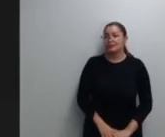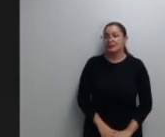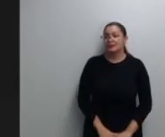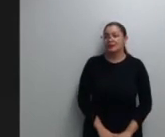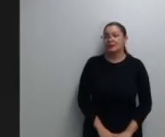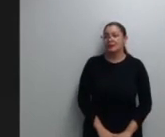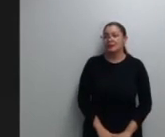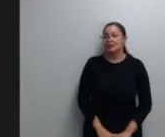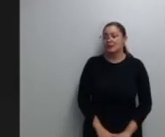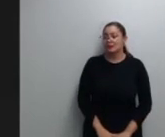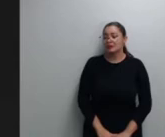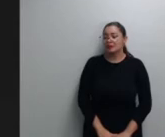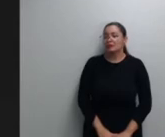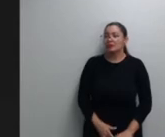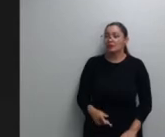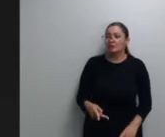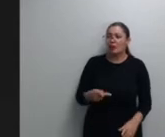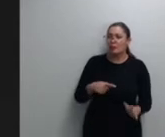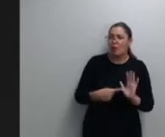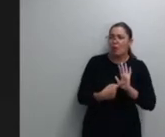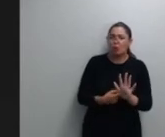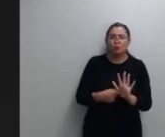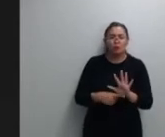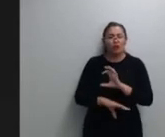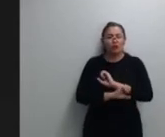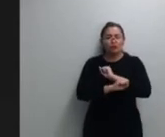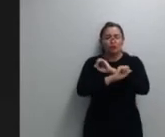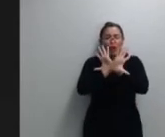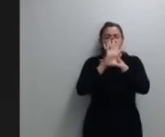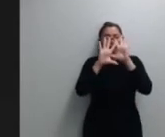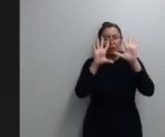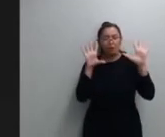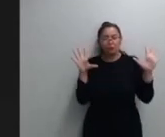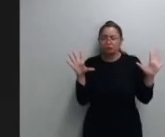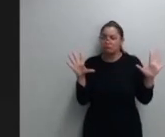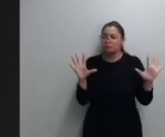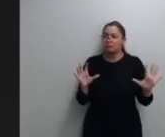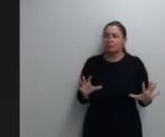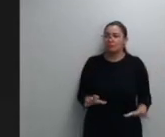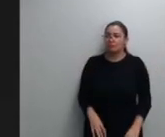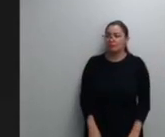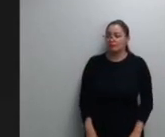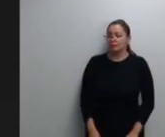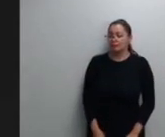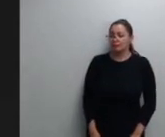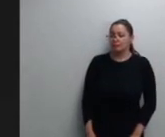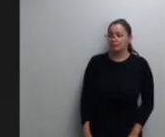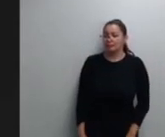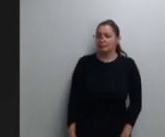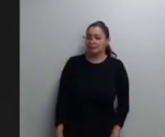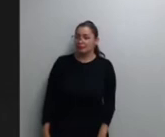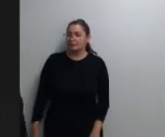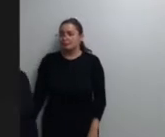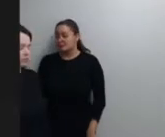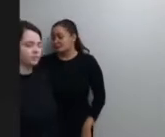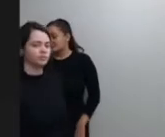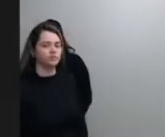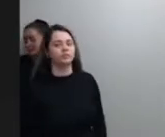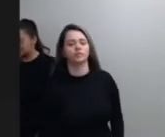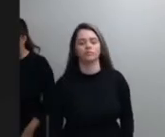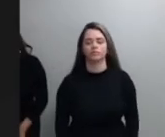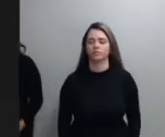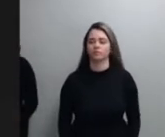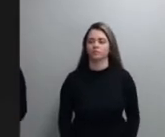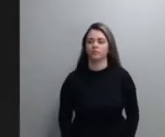demonstra de forma muito clara e muito objetiva a ilegal e a bruta alteração da regra